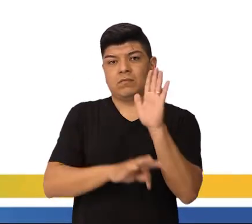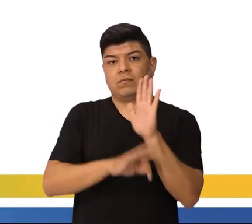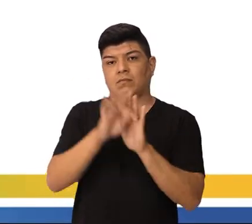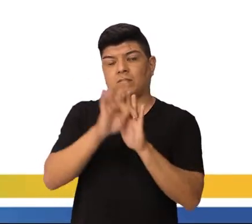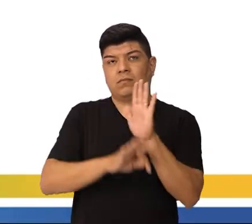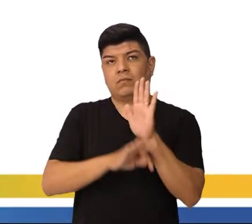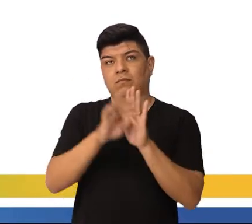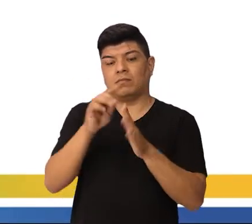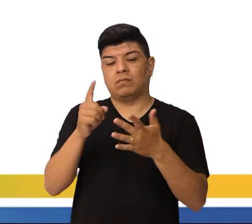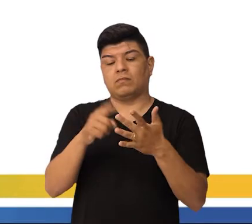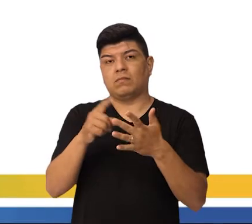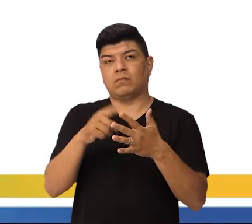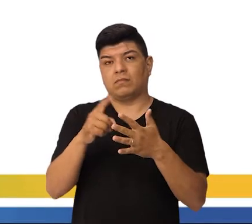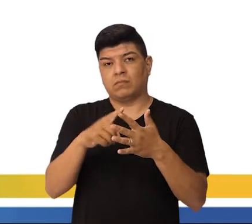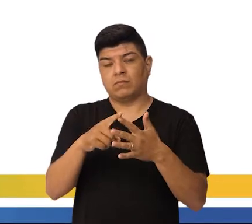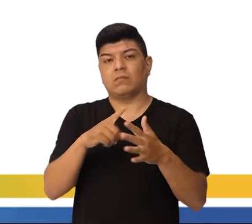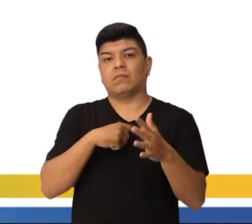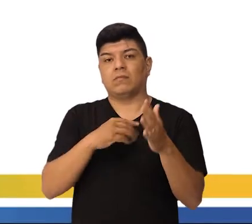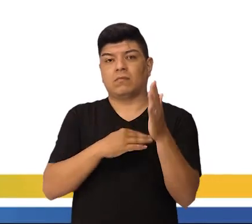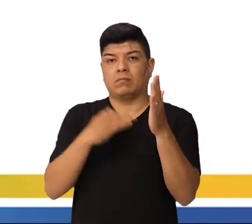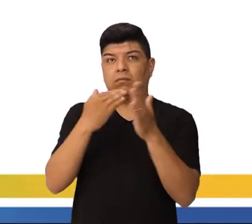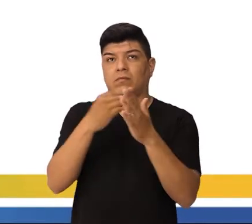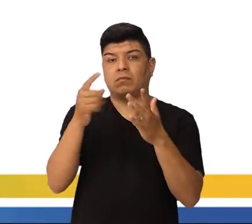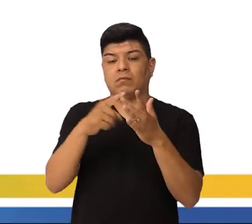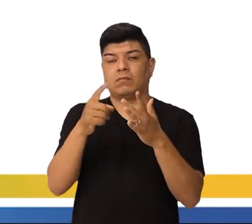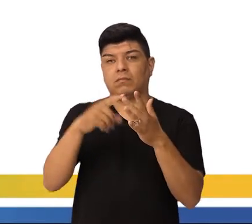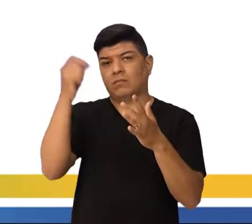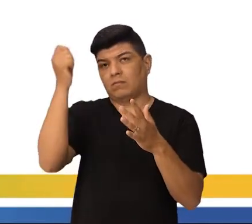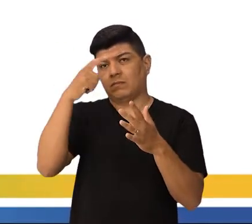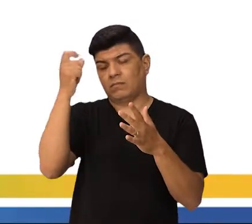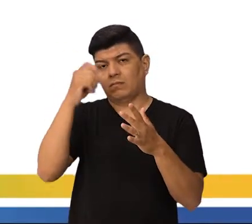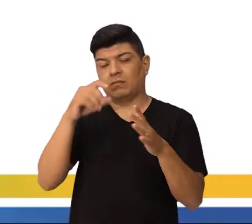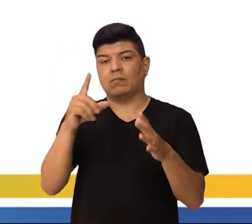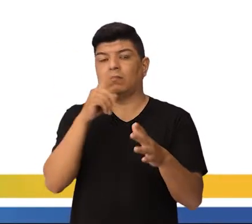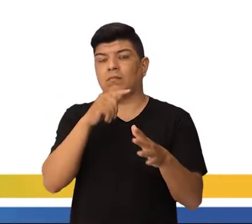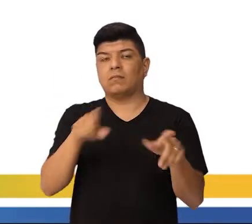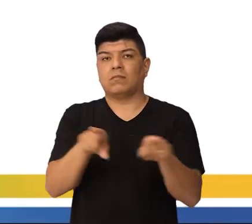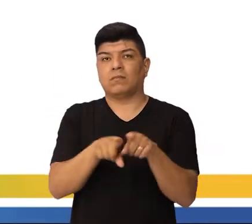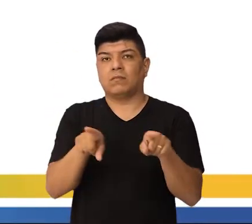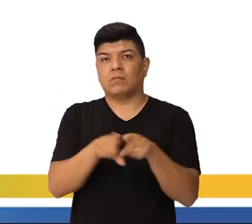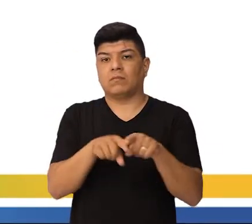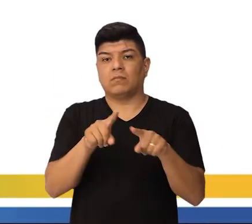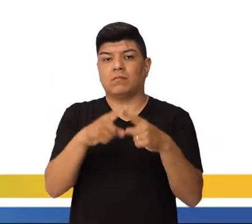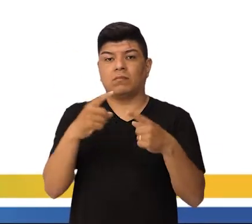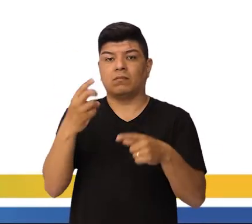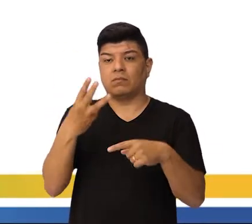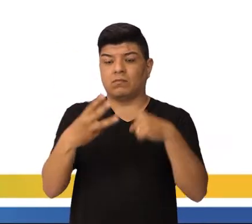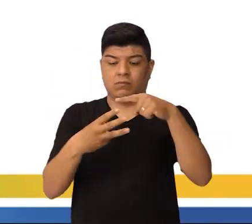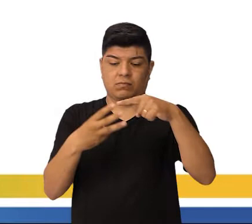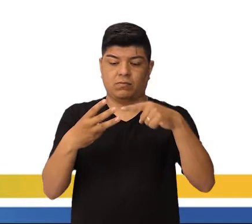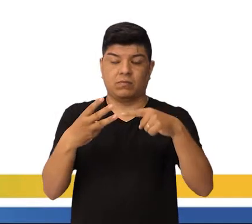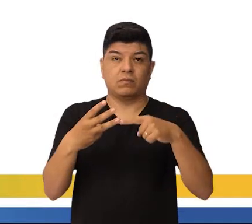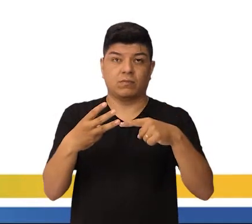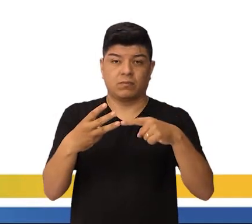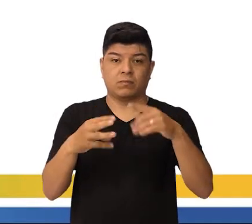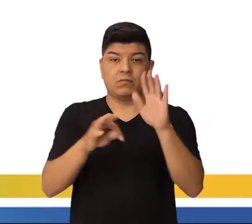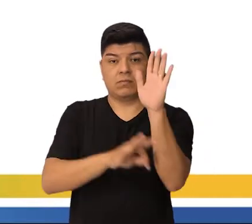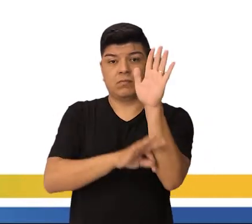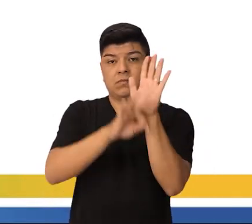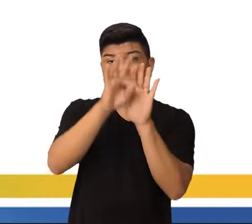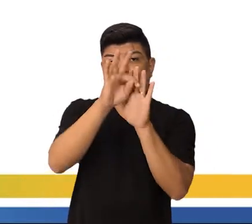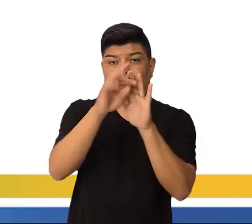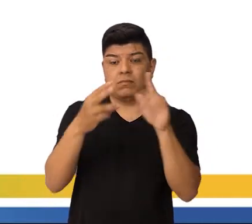atmosférica, temperatura, radiação solar e umidade. Mas vamos ver apenas 3 deles: